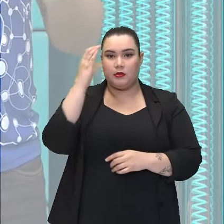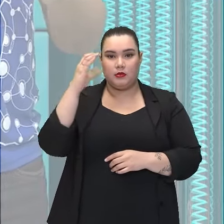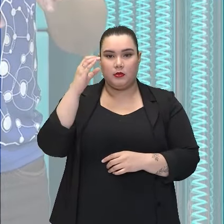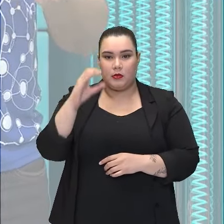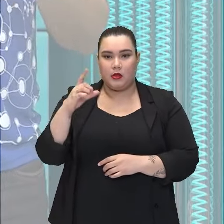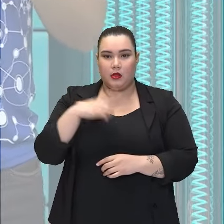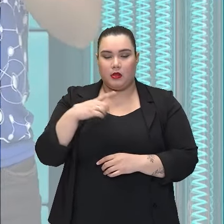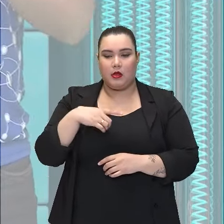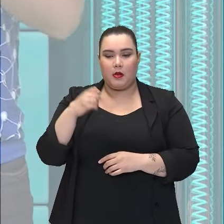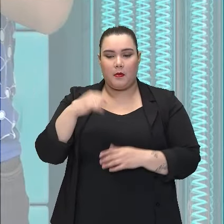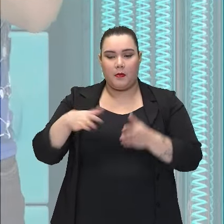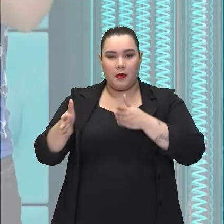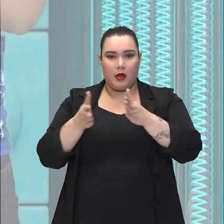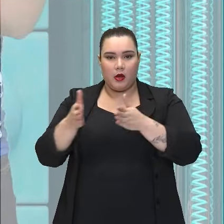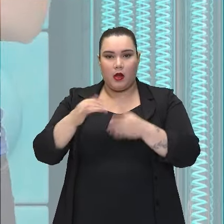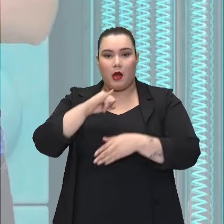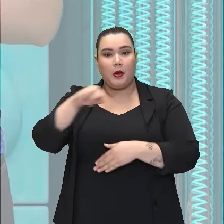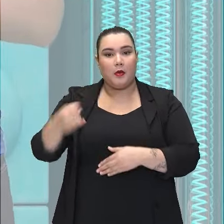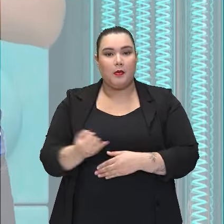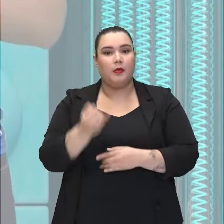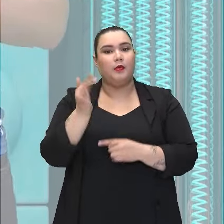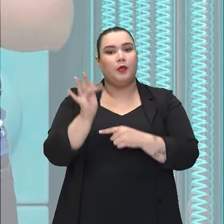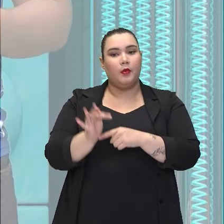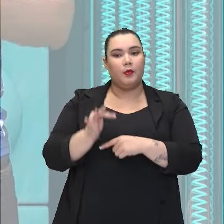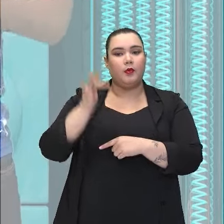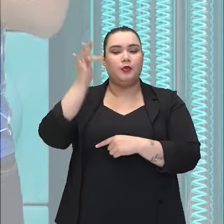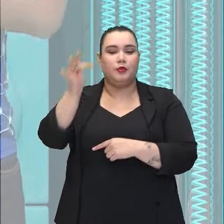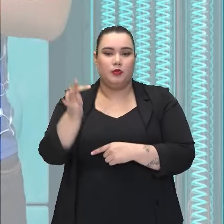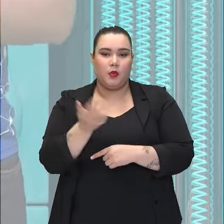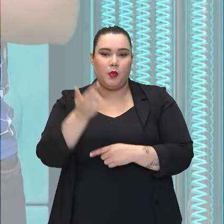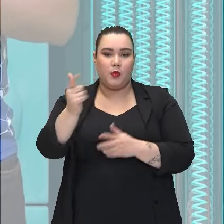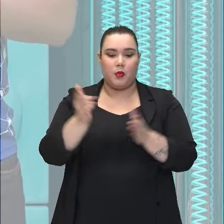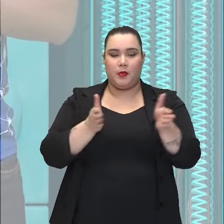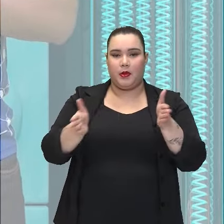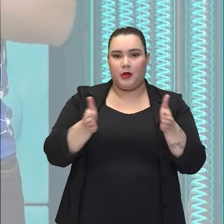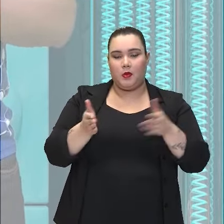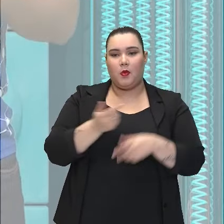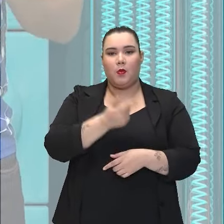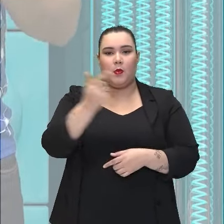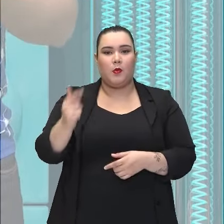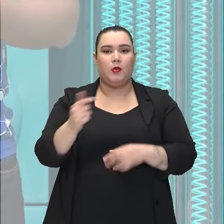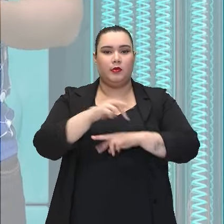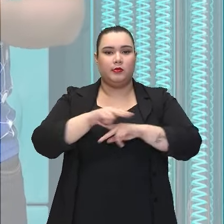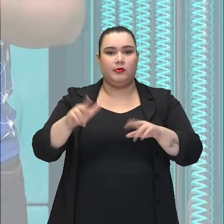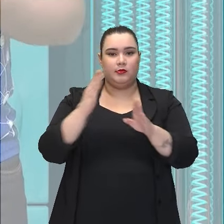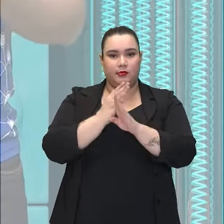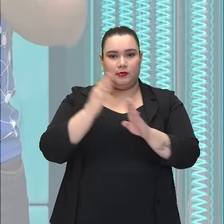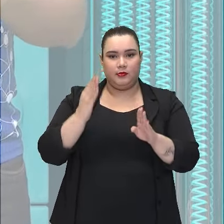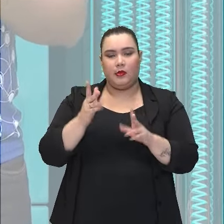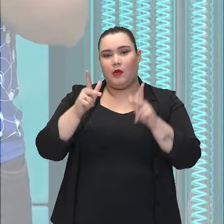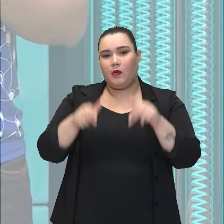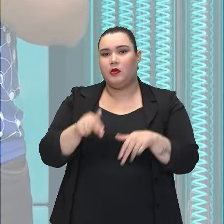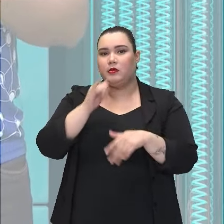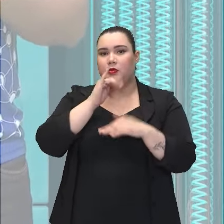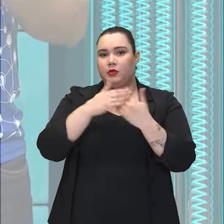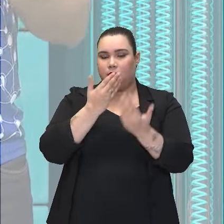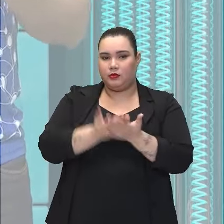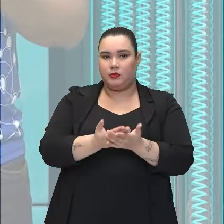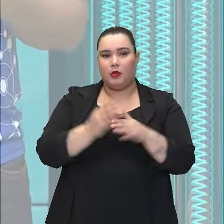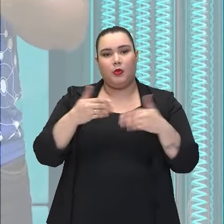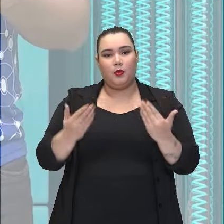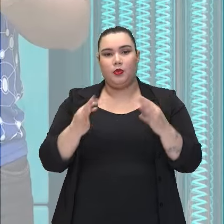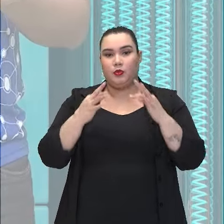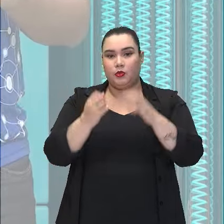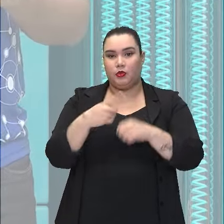em determinado tempo, ele é aproveitado em outro tempo para outras descobertas. É como na escola, então tudo que nós estamos